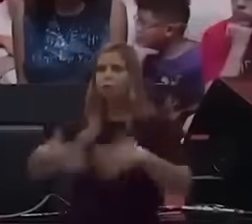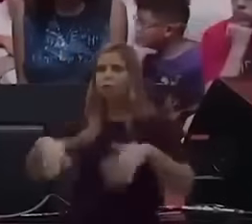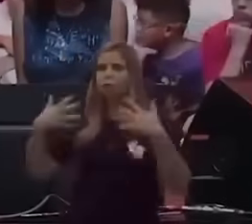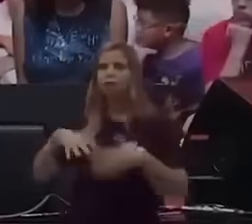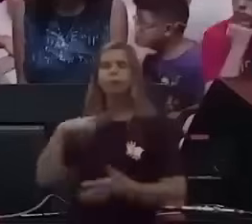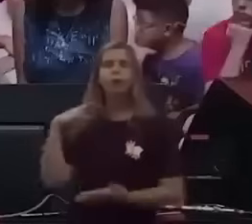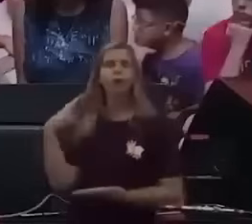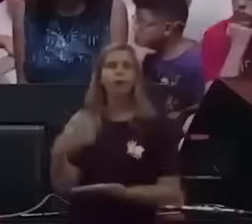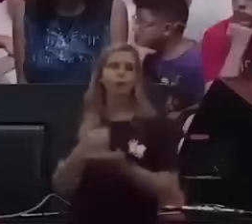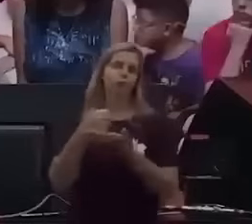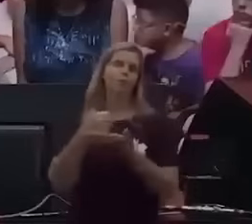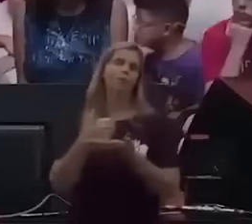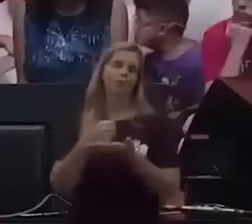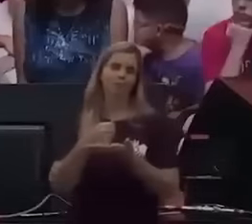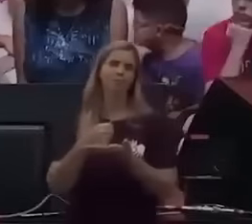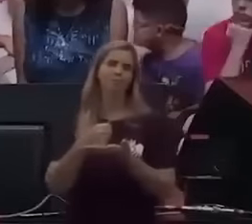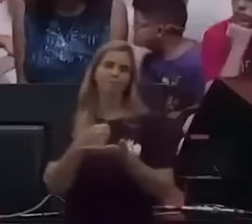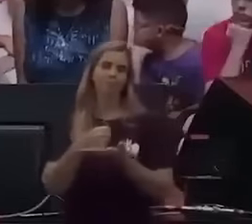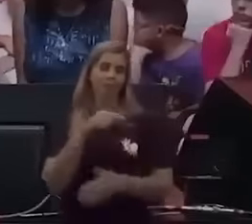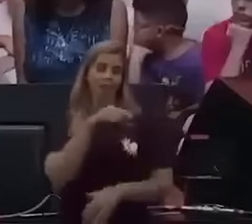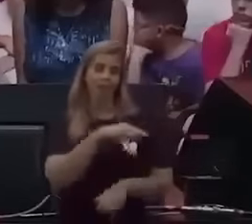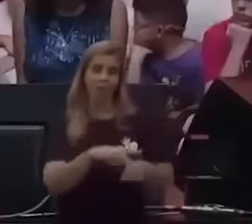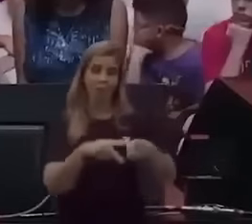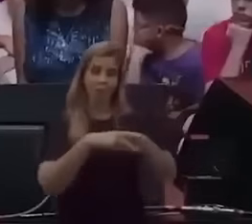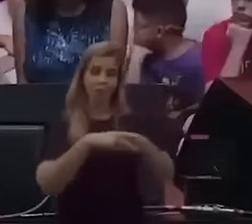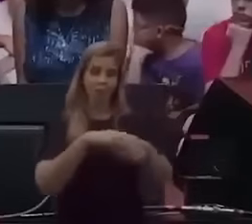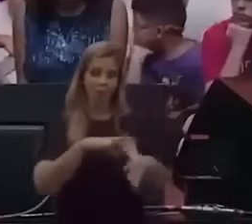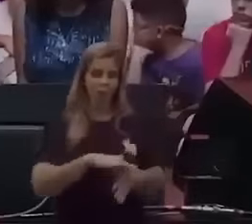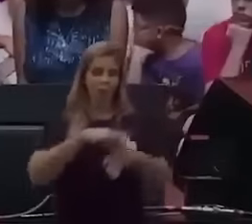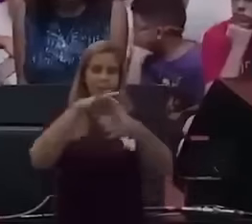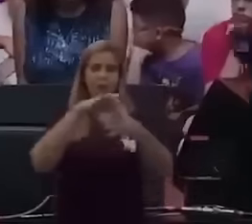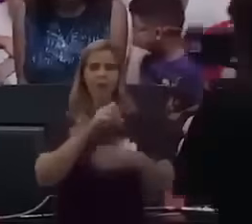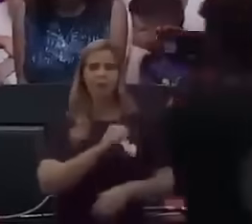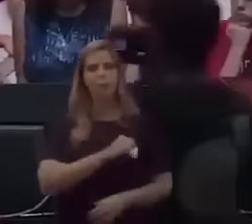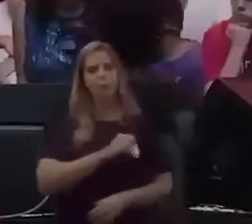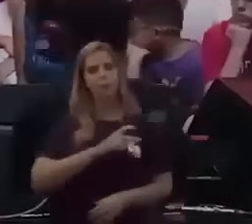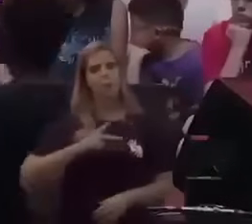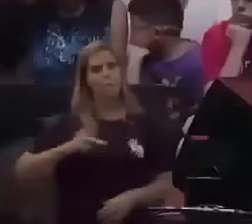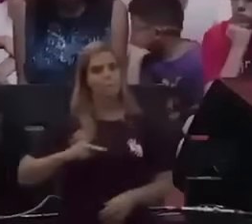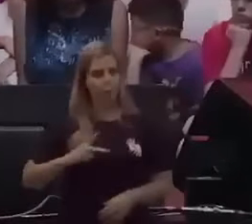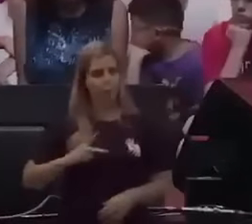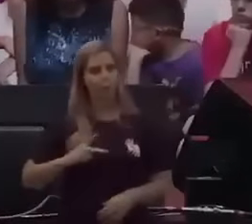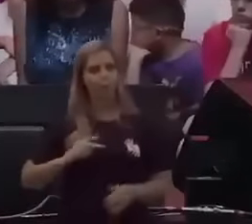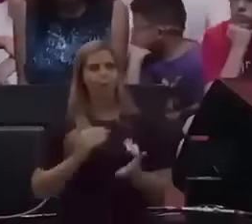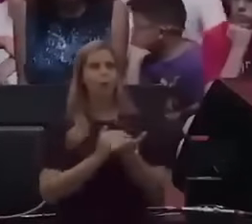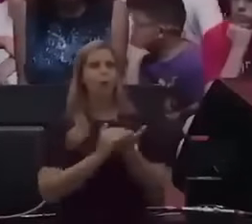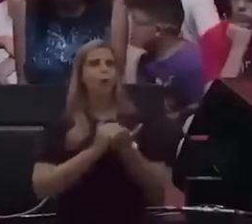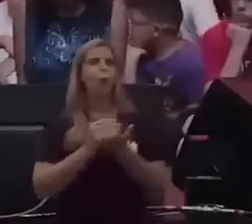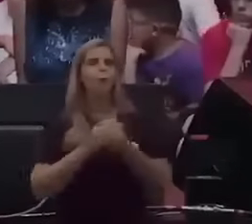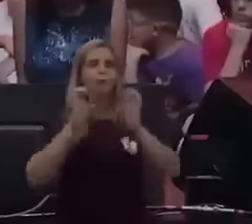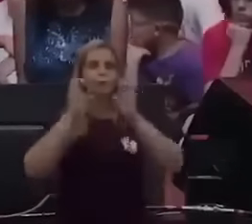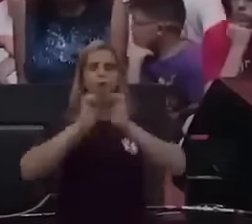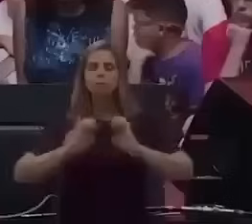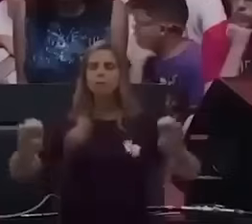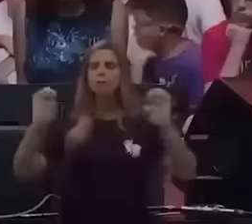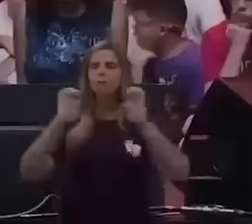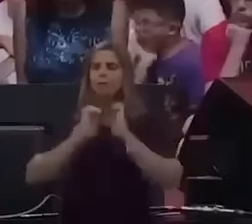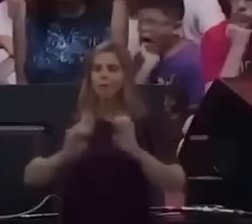dos apóstolos, que abriu o evangelho para judeus e gentios?